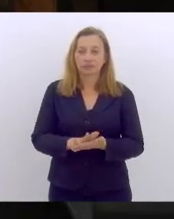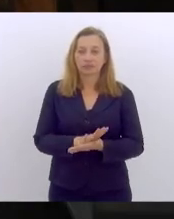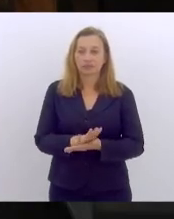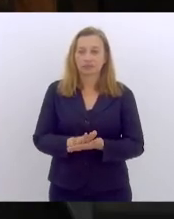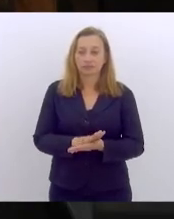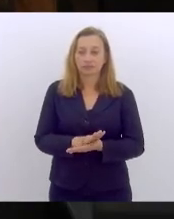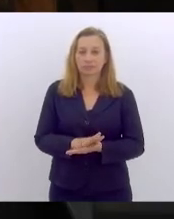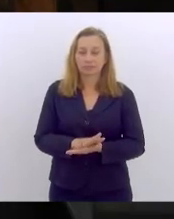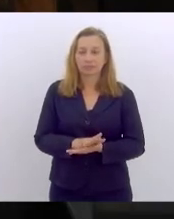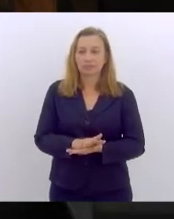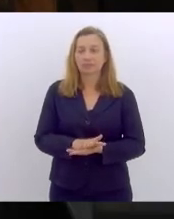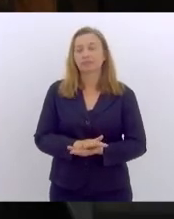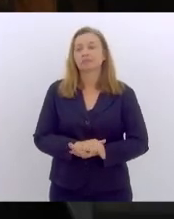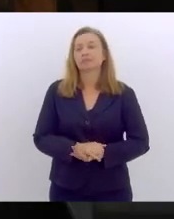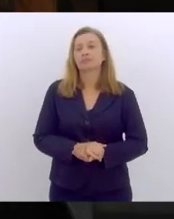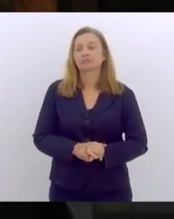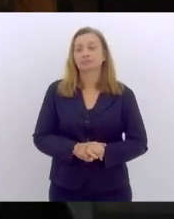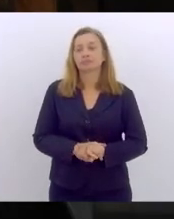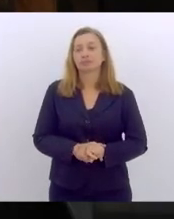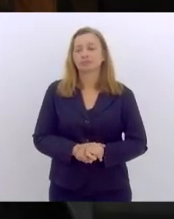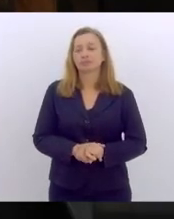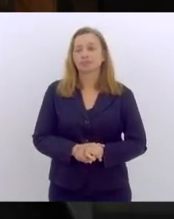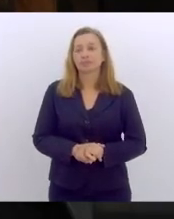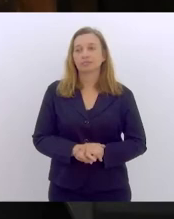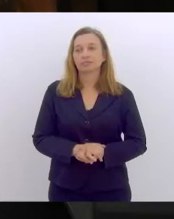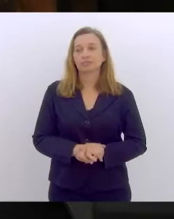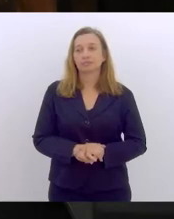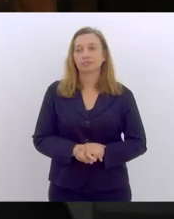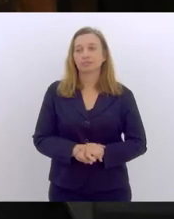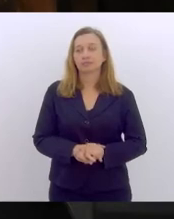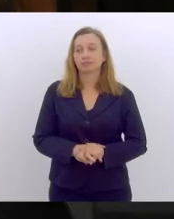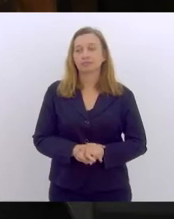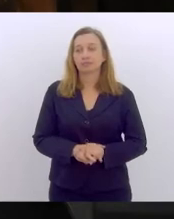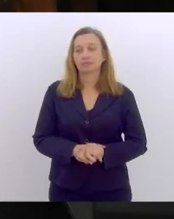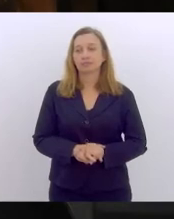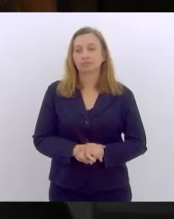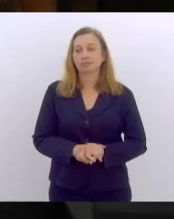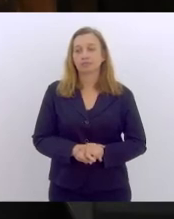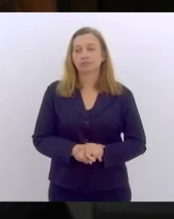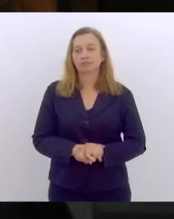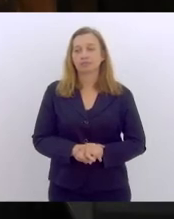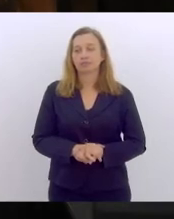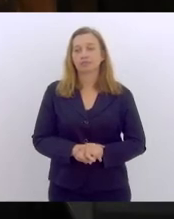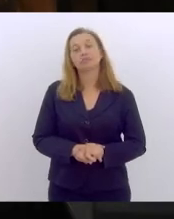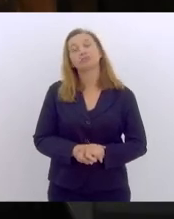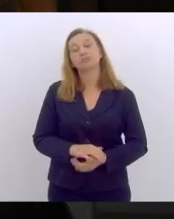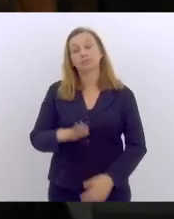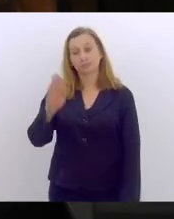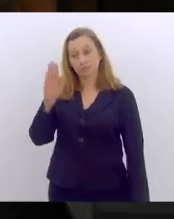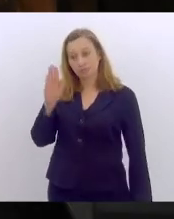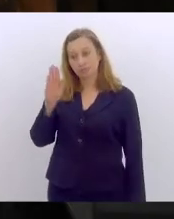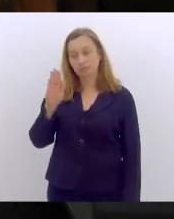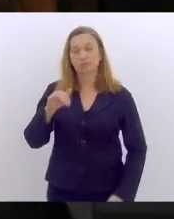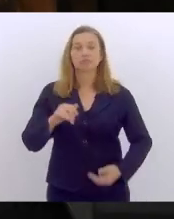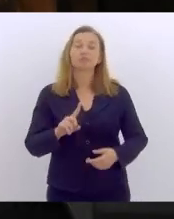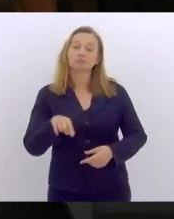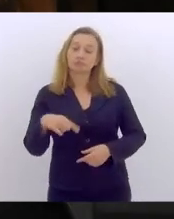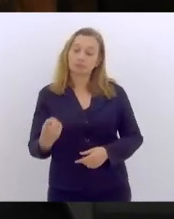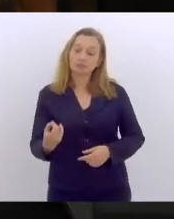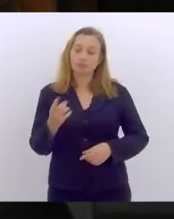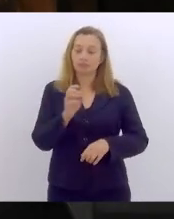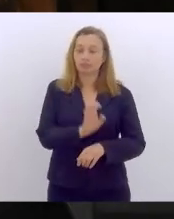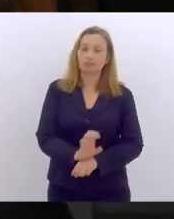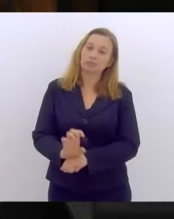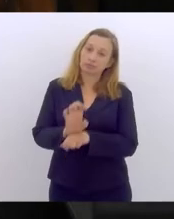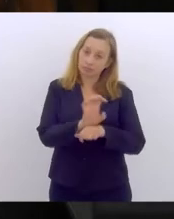parcela significativa para a disposição de candidaturas, outras em outros